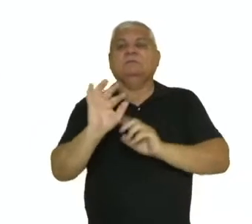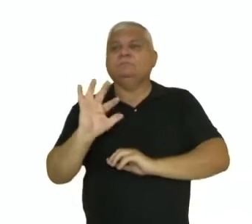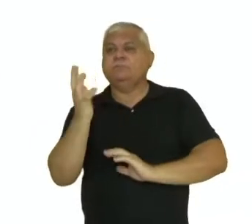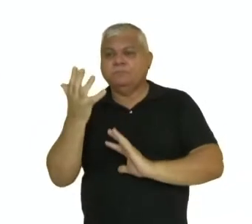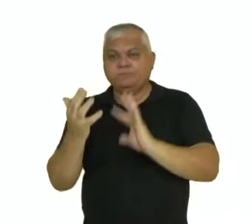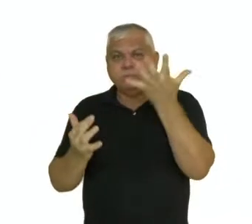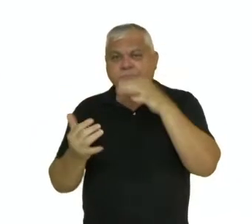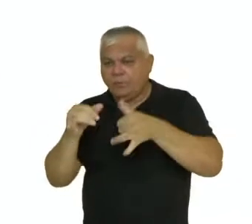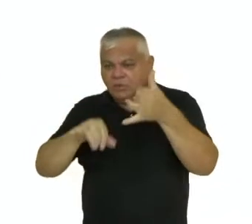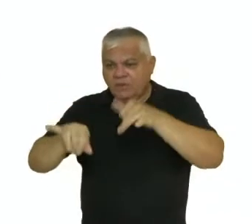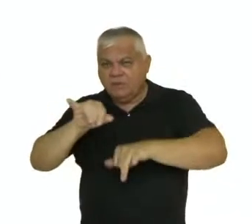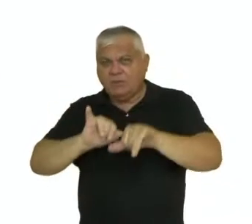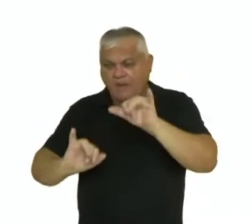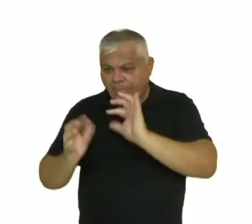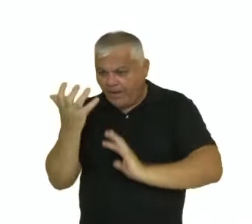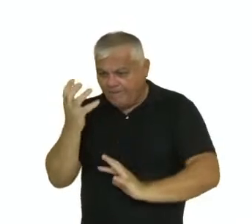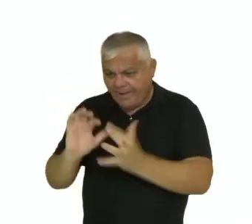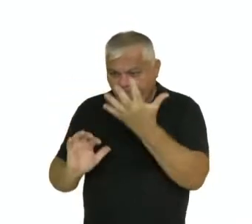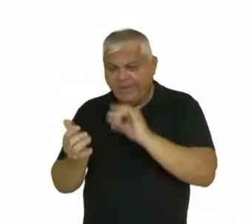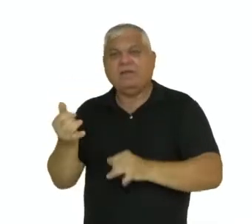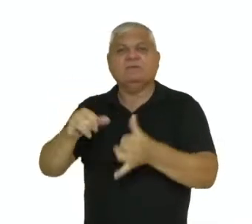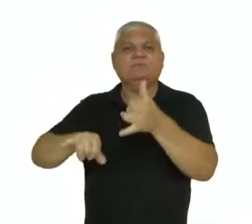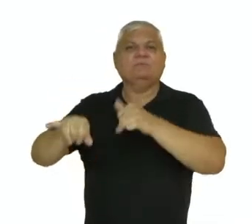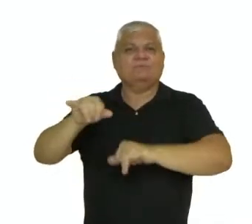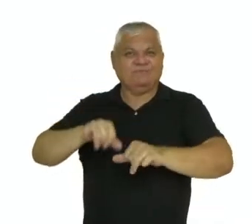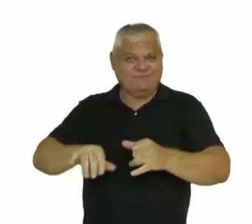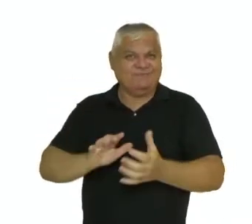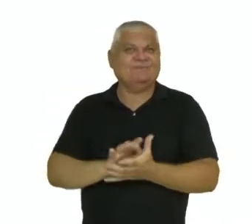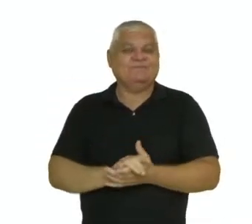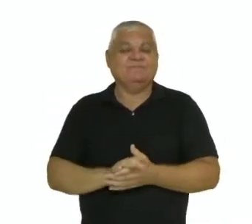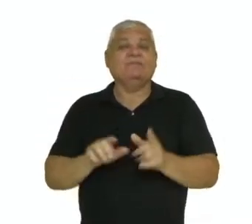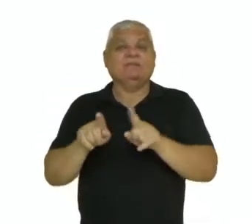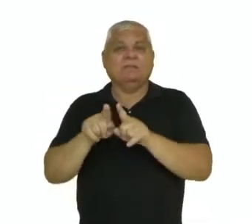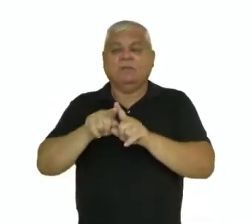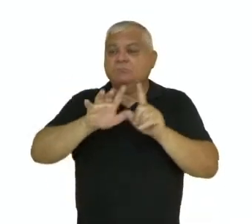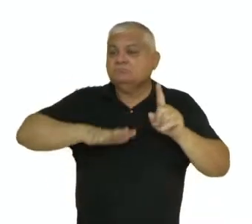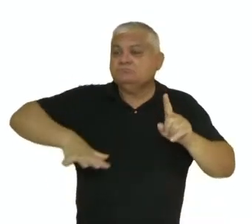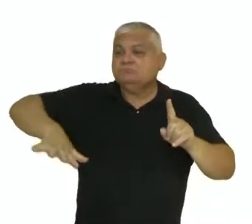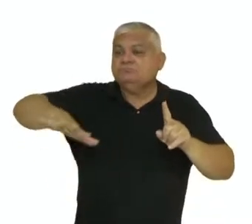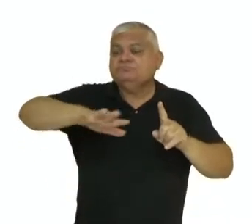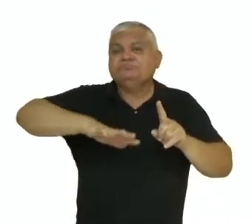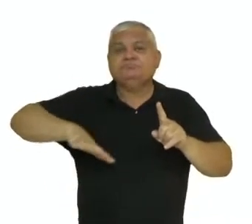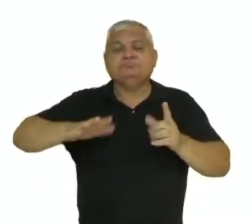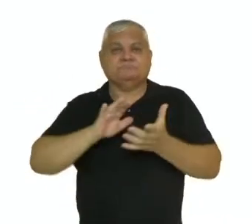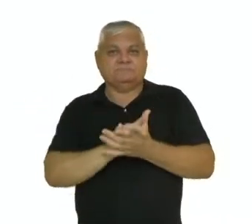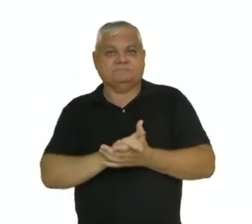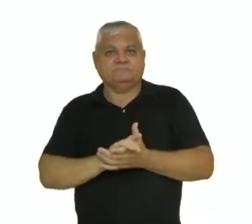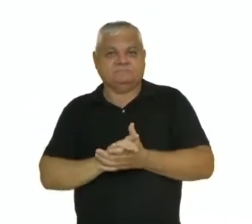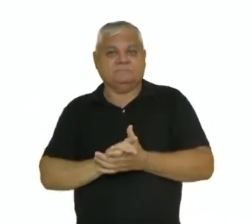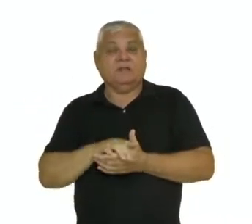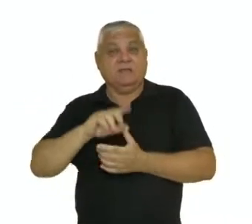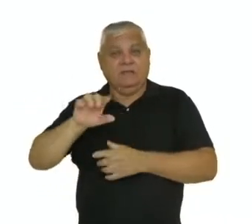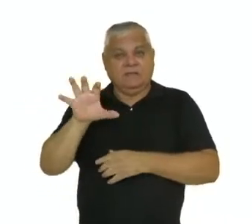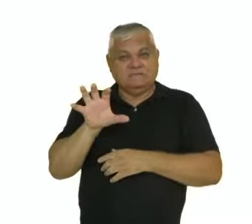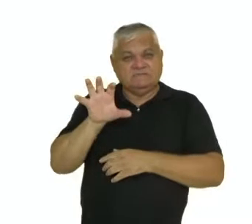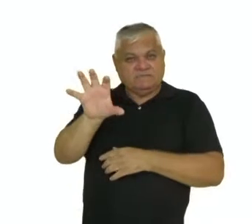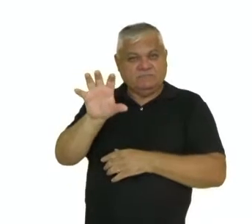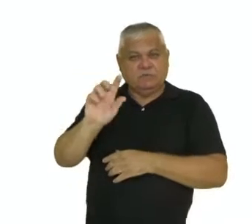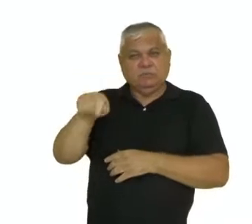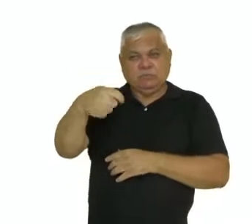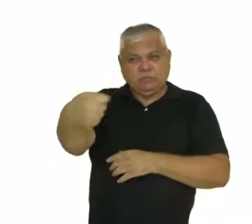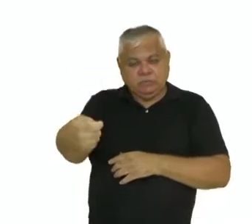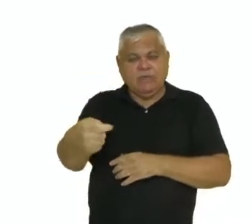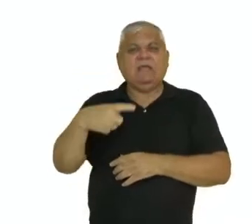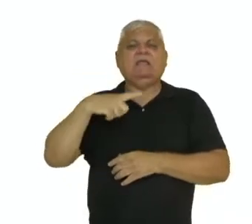as reações químicas que ocorrem nos organismos ou no meio ambiente. Ou seja, a simbologia na química ocorre através